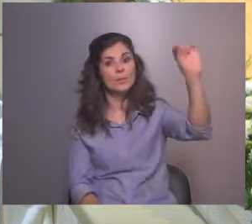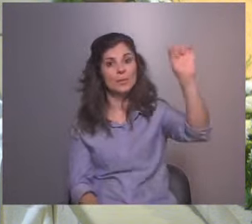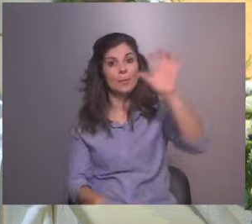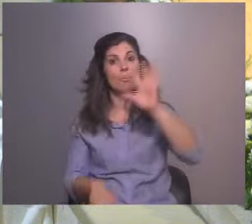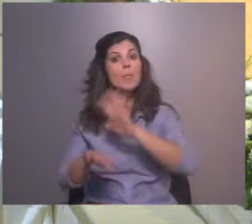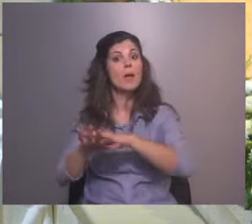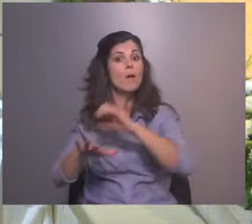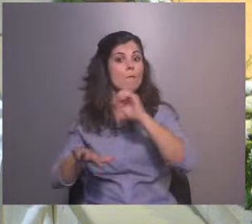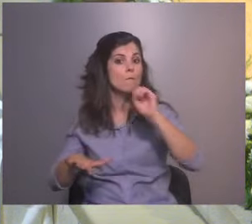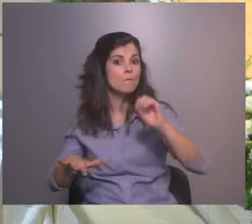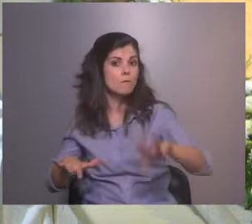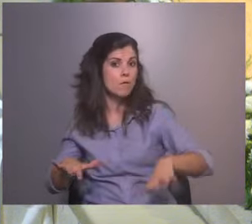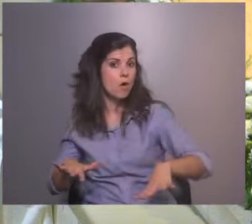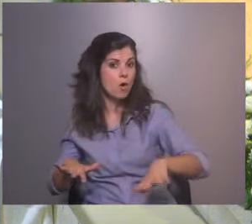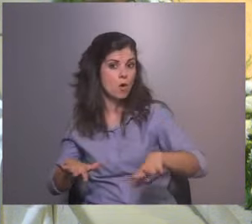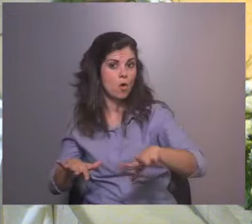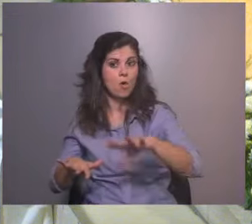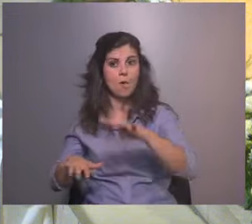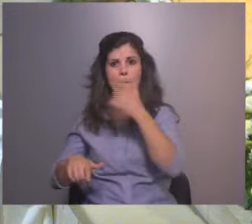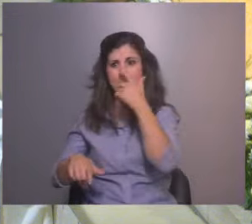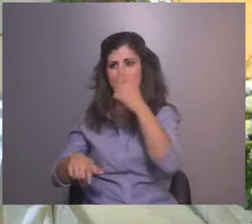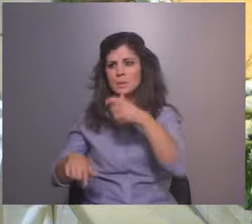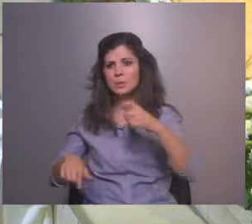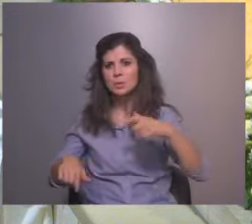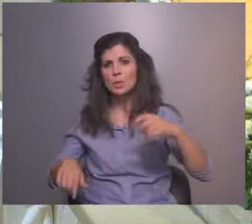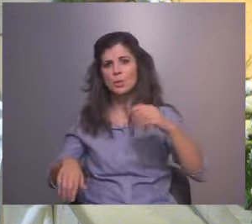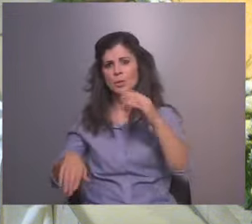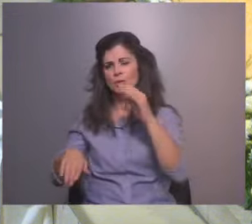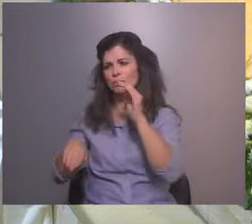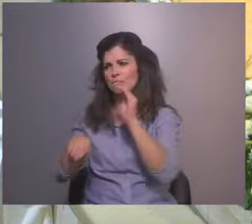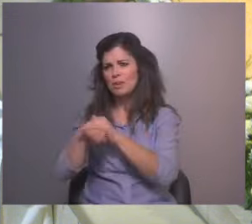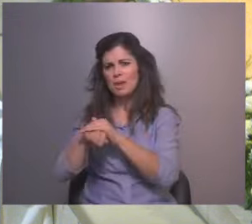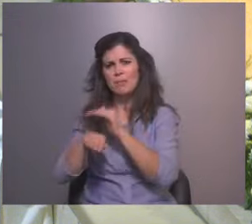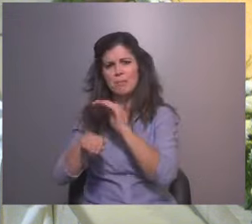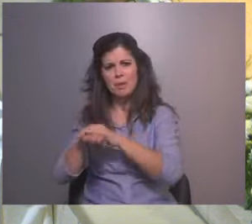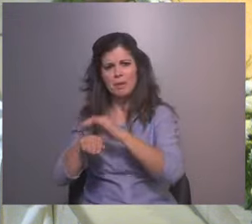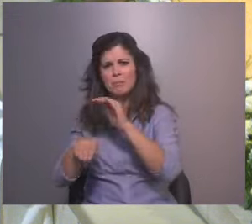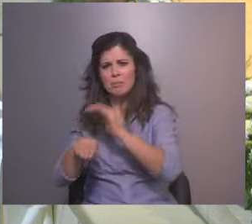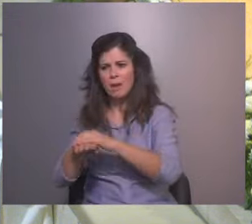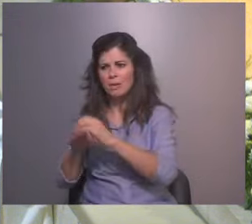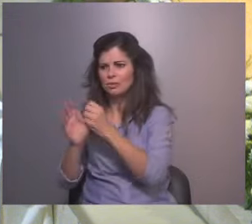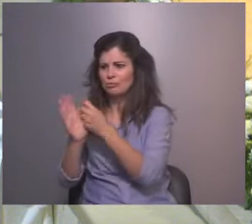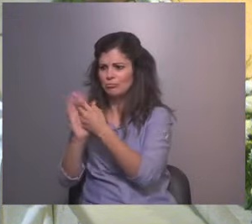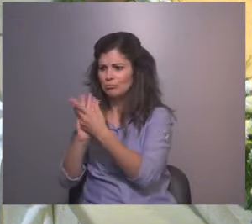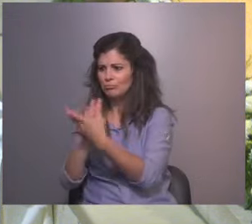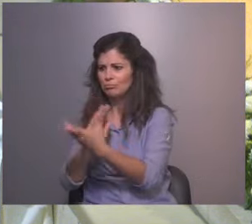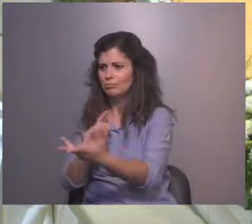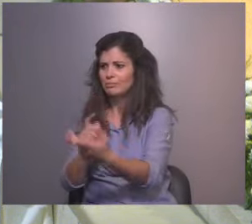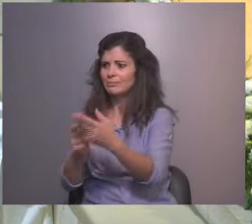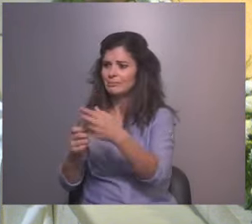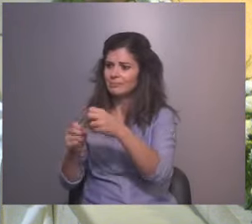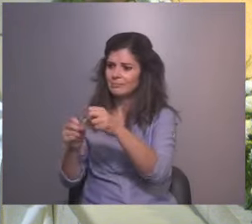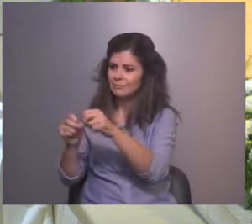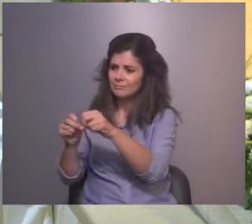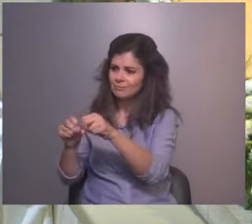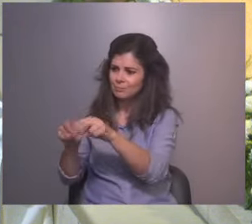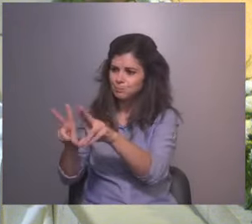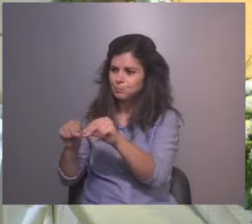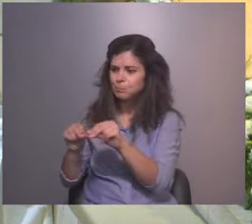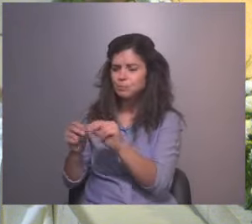pecadores. Já somos capazes? Dizemos, cantamos.